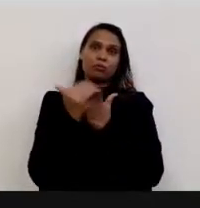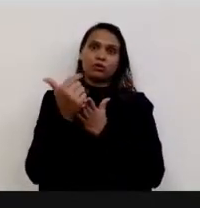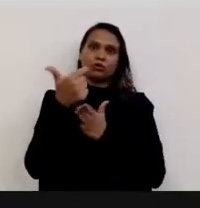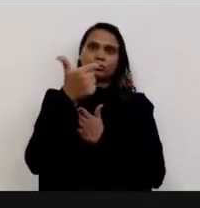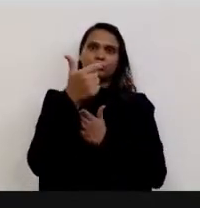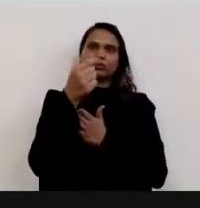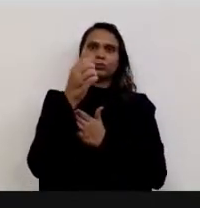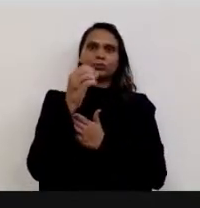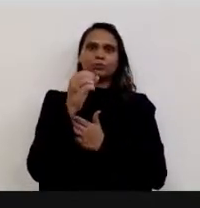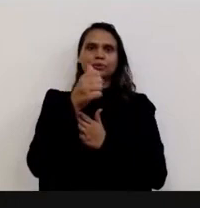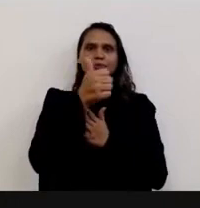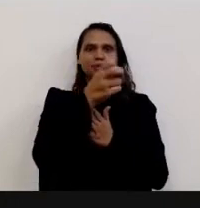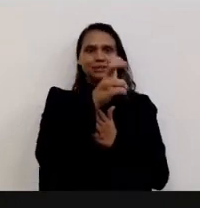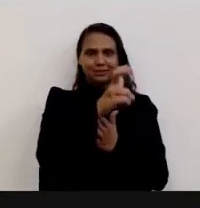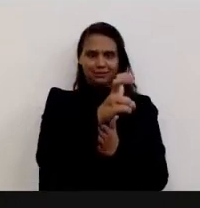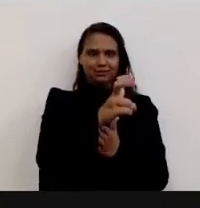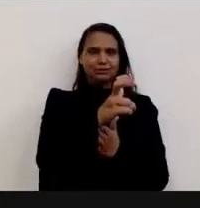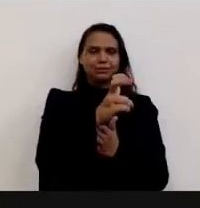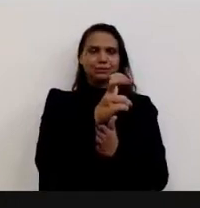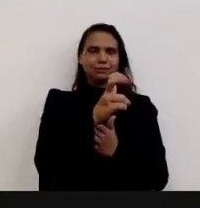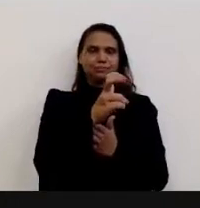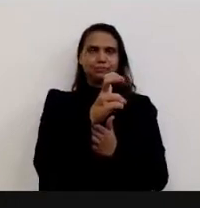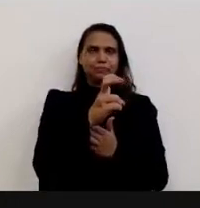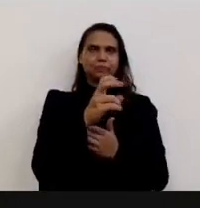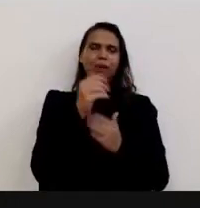né, a análise.